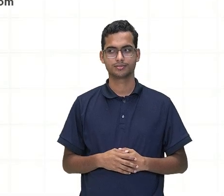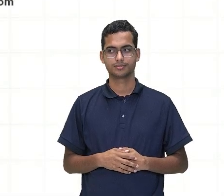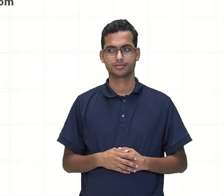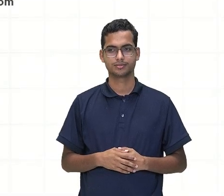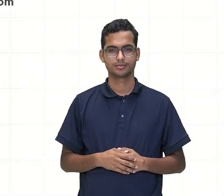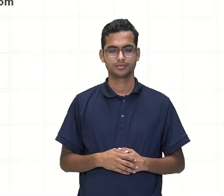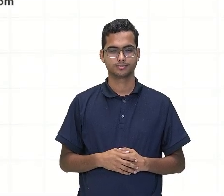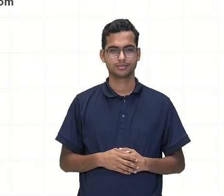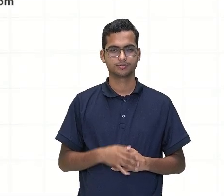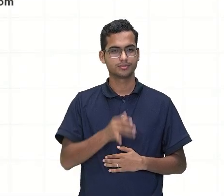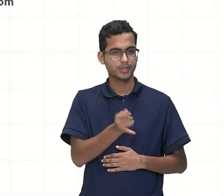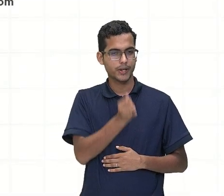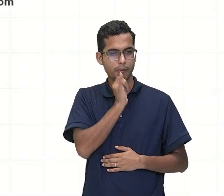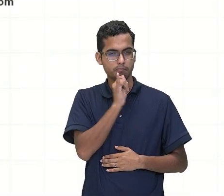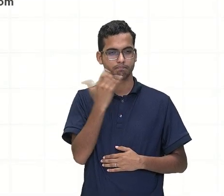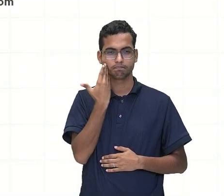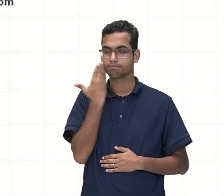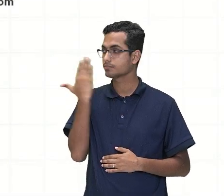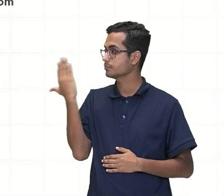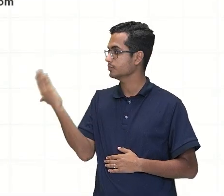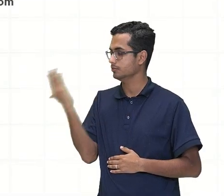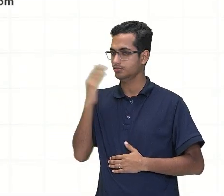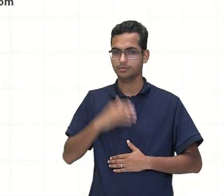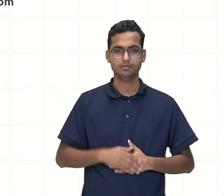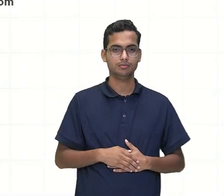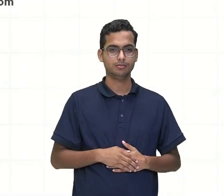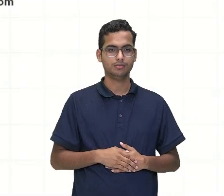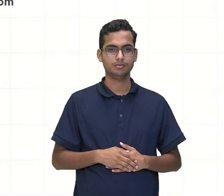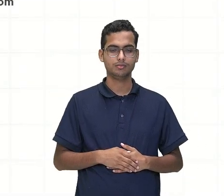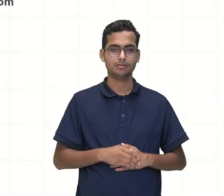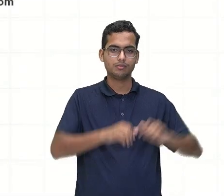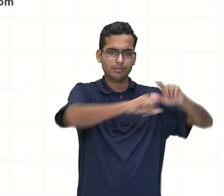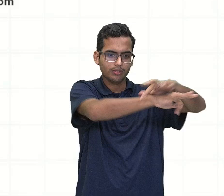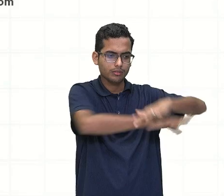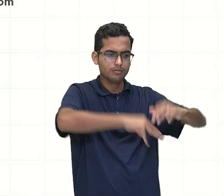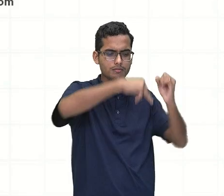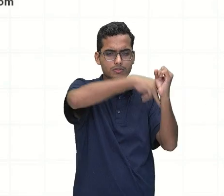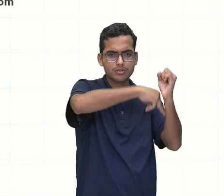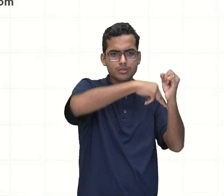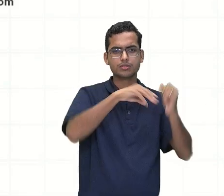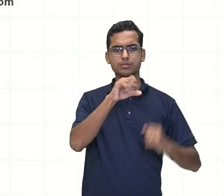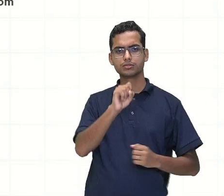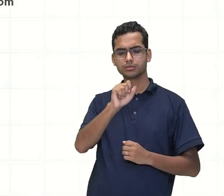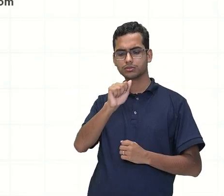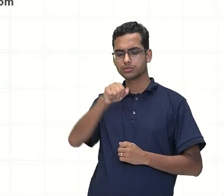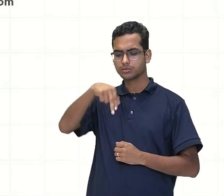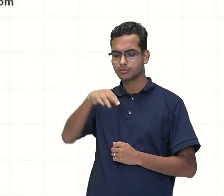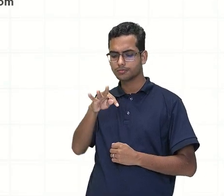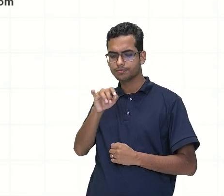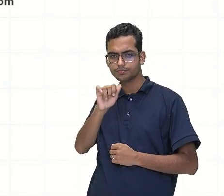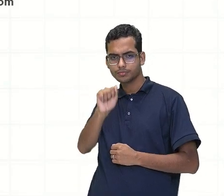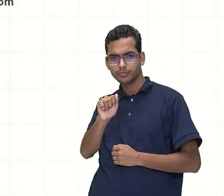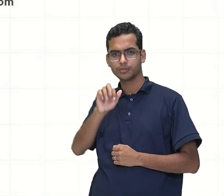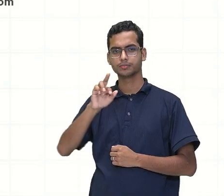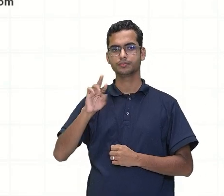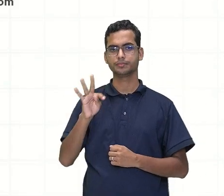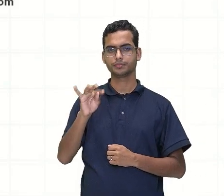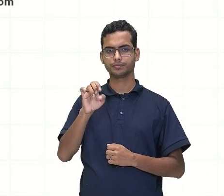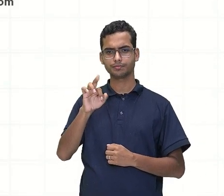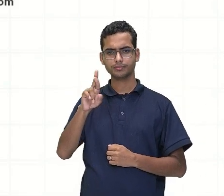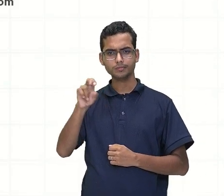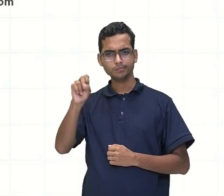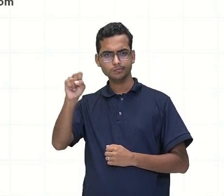Os exemplos sobre isso. A mística de Santa Teresa d'Ávila, que tinha uma visão direta